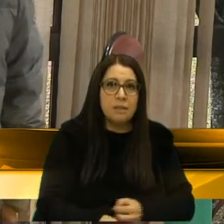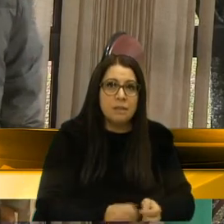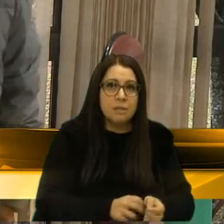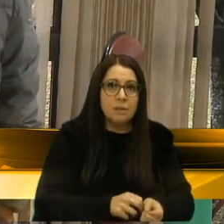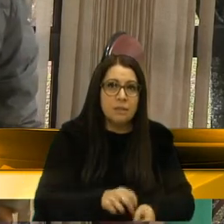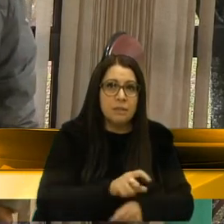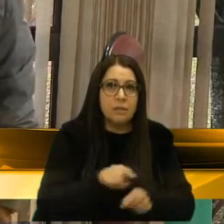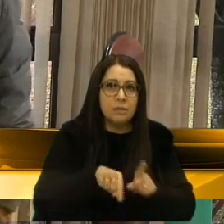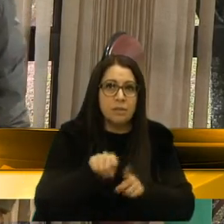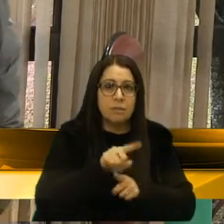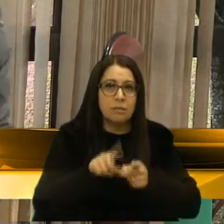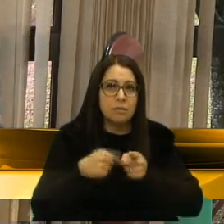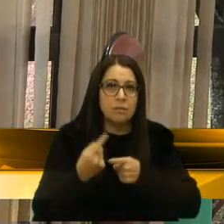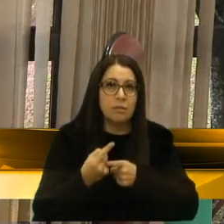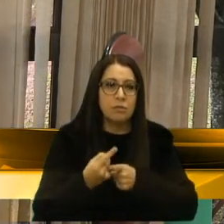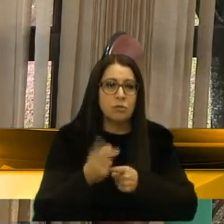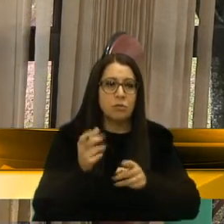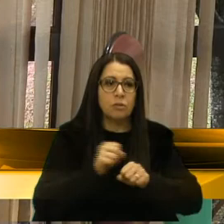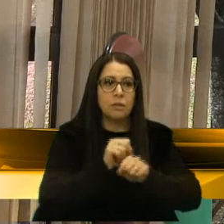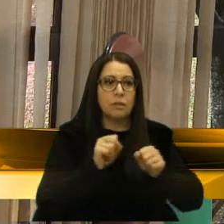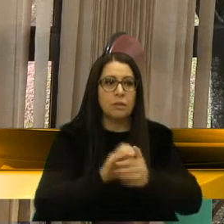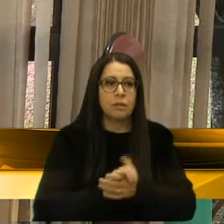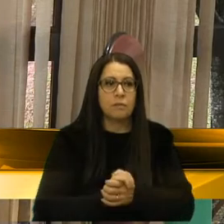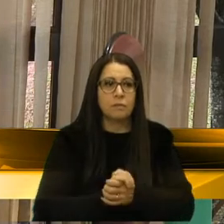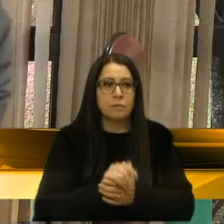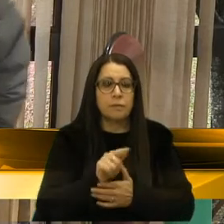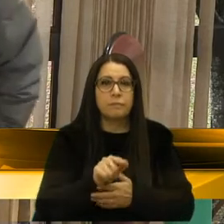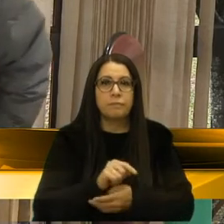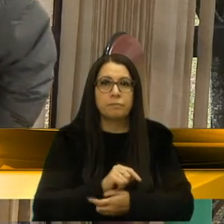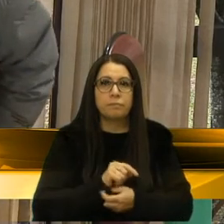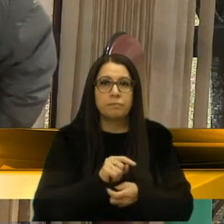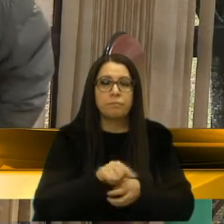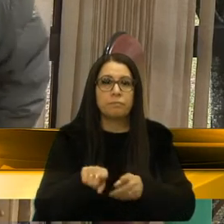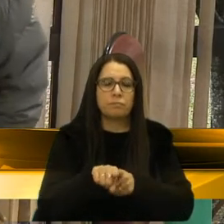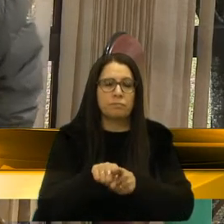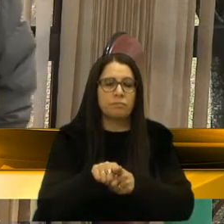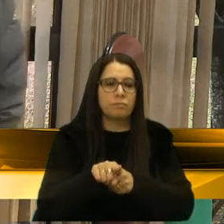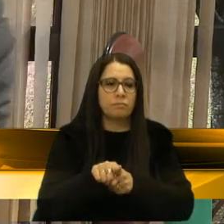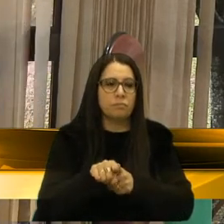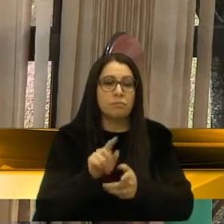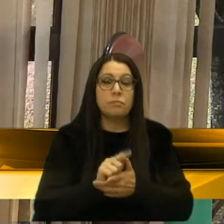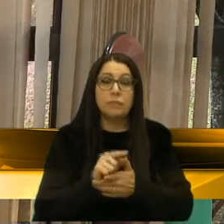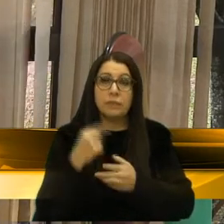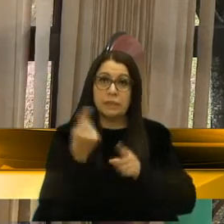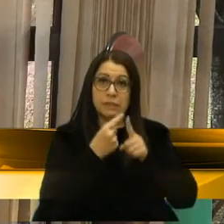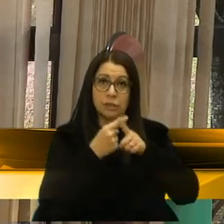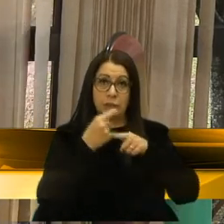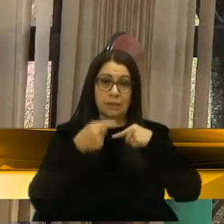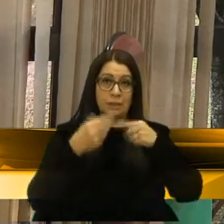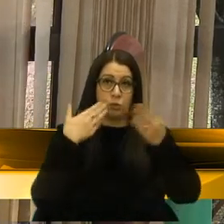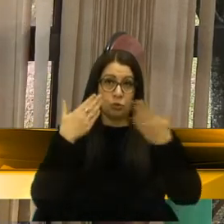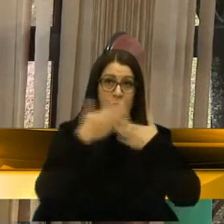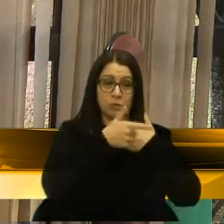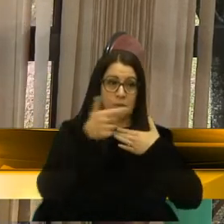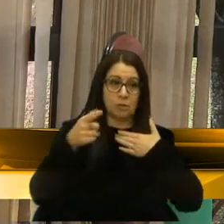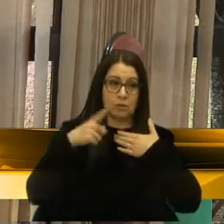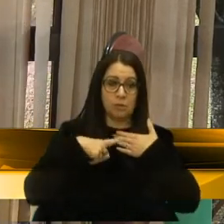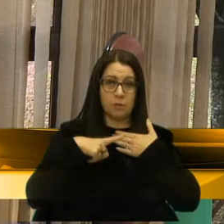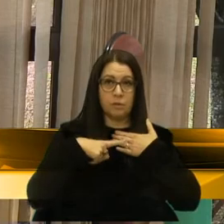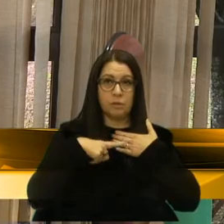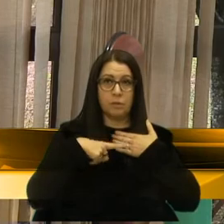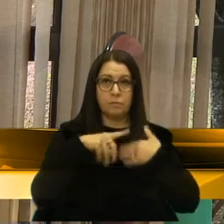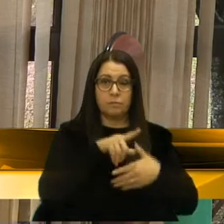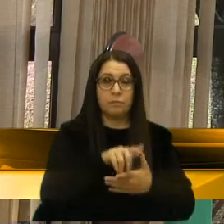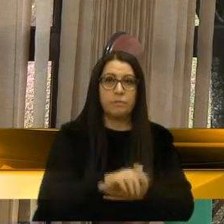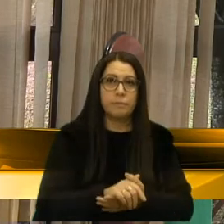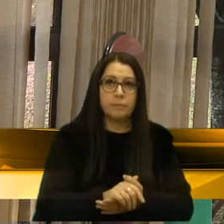ah e hoje pela manhã conversando com ele porque eu liguei né até pra gente é procurar um pouquinho mais de algumas dúvidas que teríamos aqui talvez